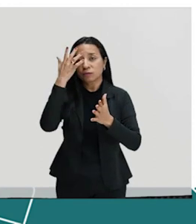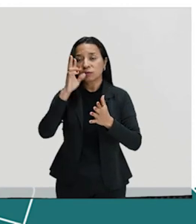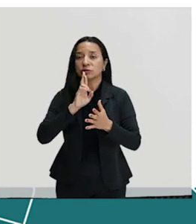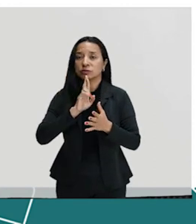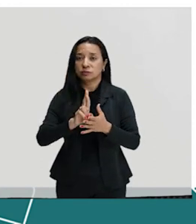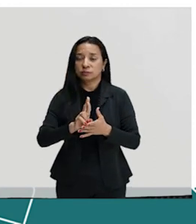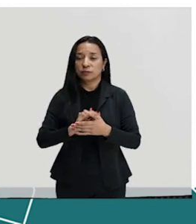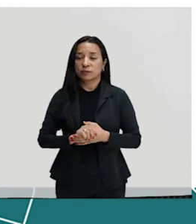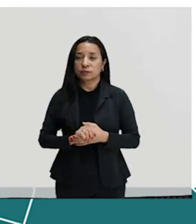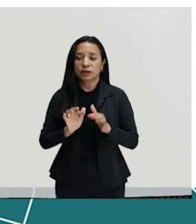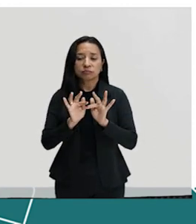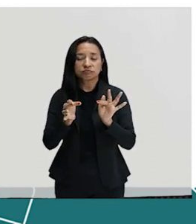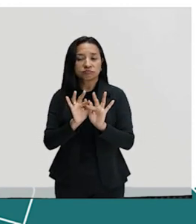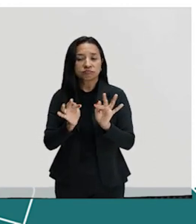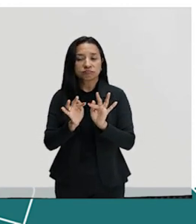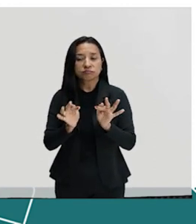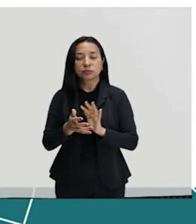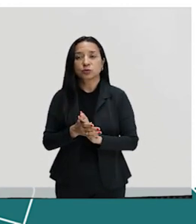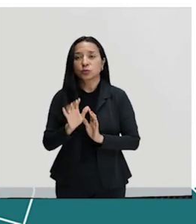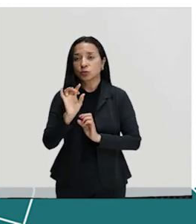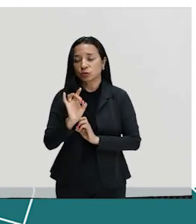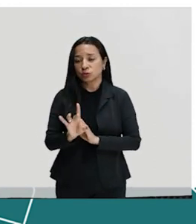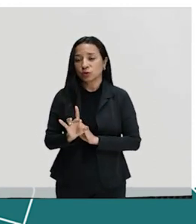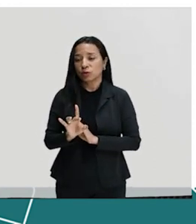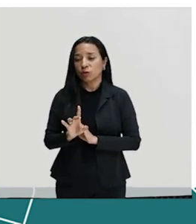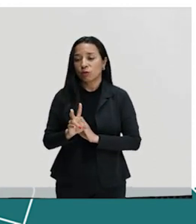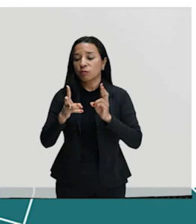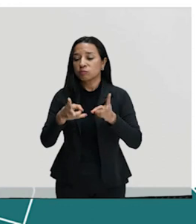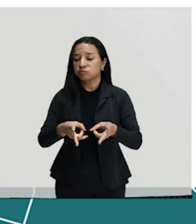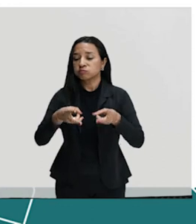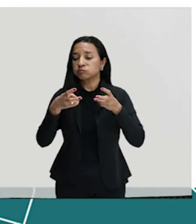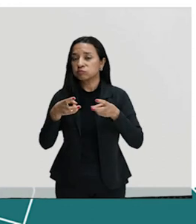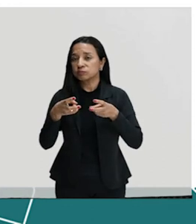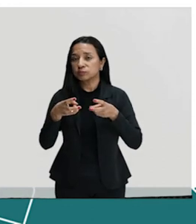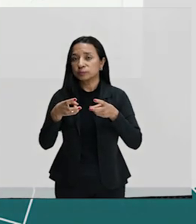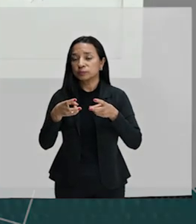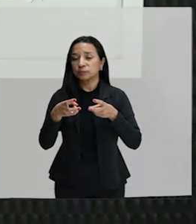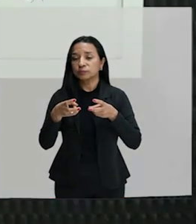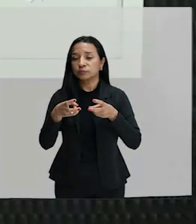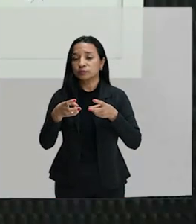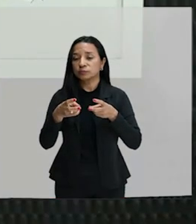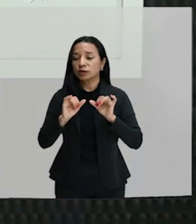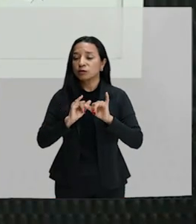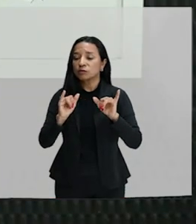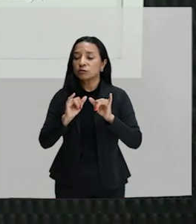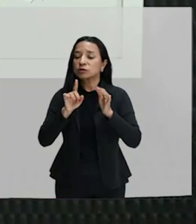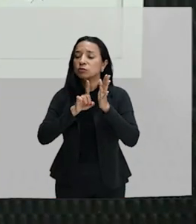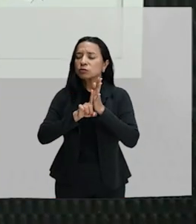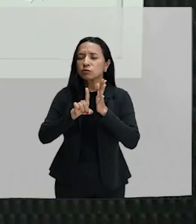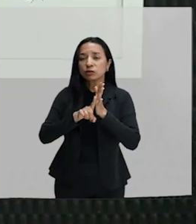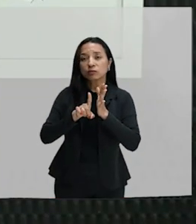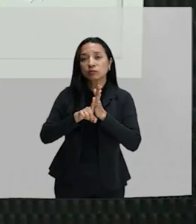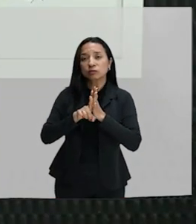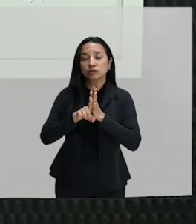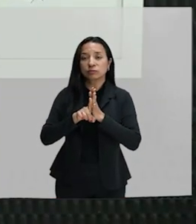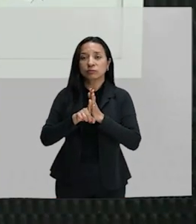responder bem simples basta prestar atenção na informação que a questão tá te dando a